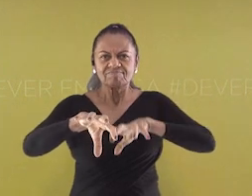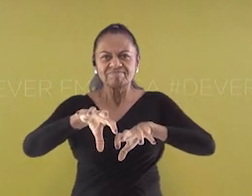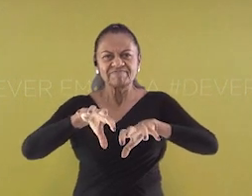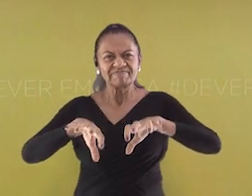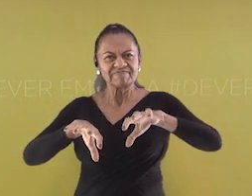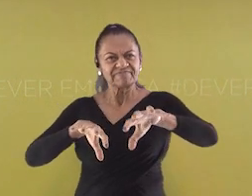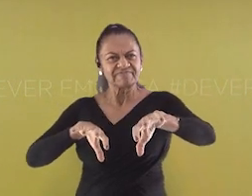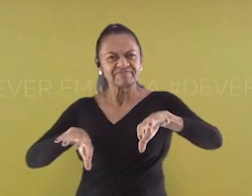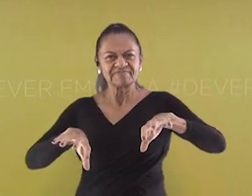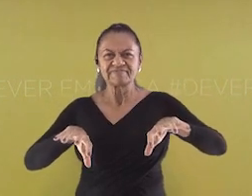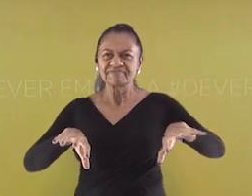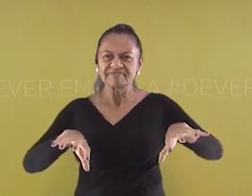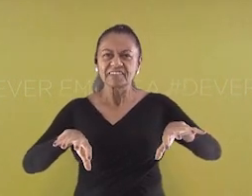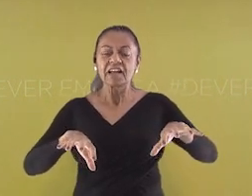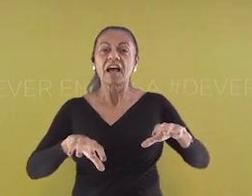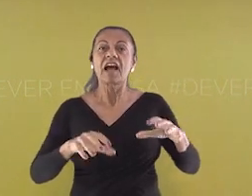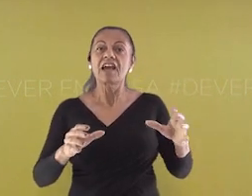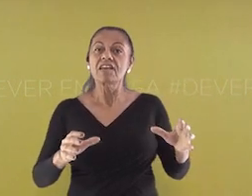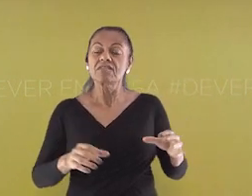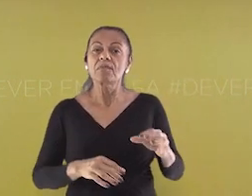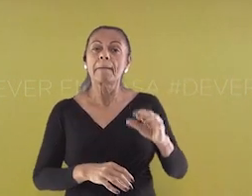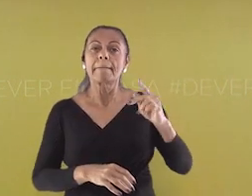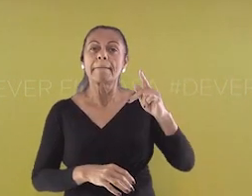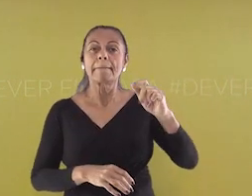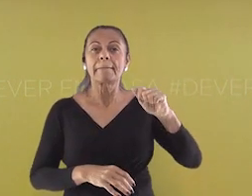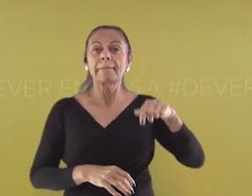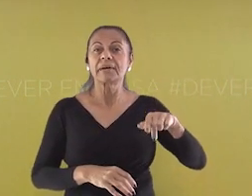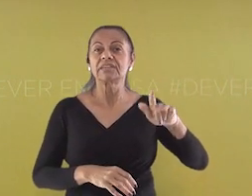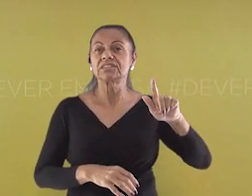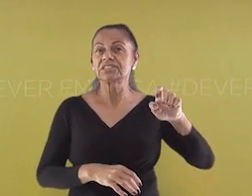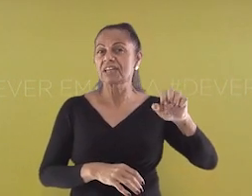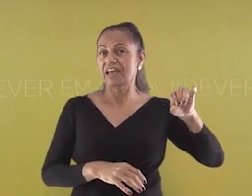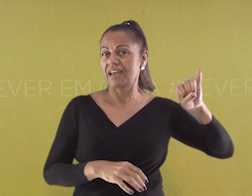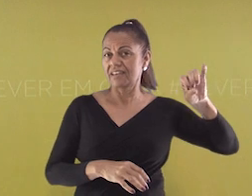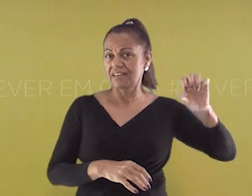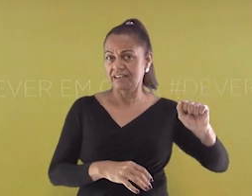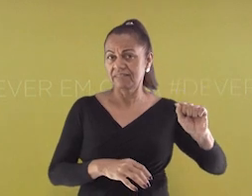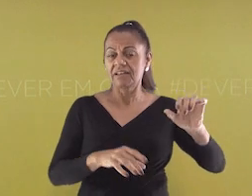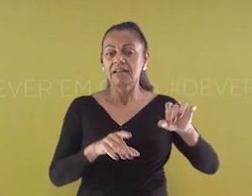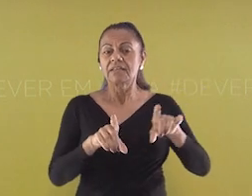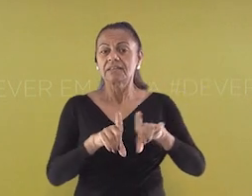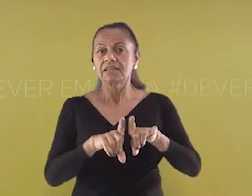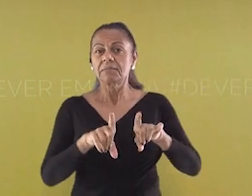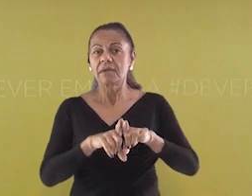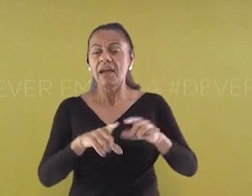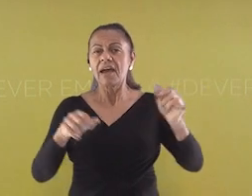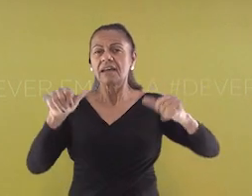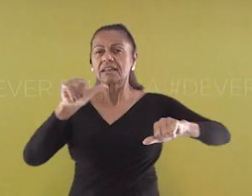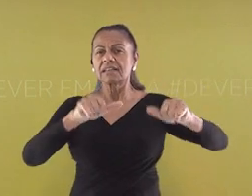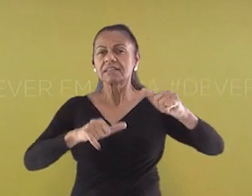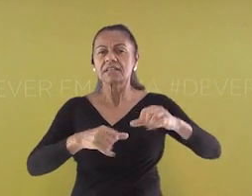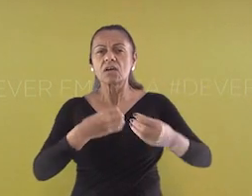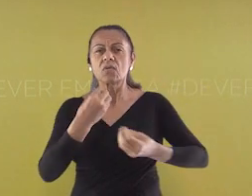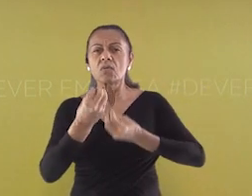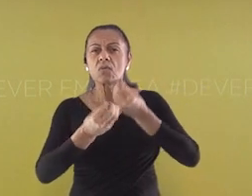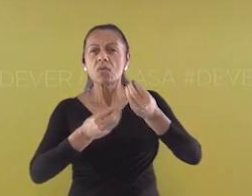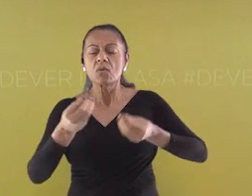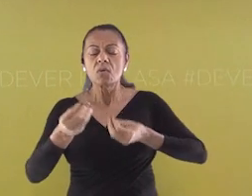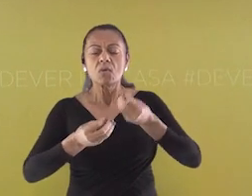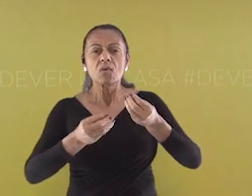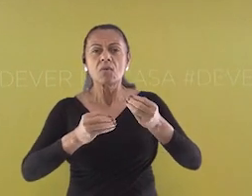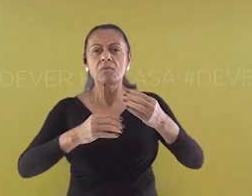possível analisar quando se intensificaram os fenômenos de deslocamento dessas placas